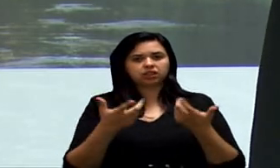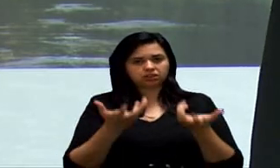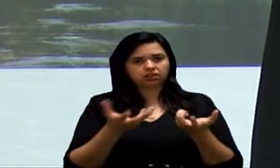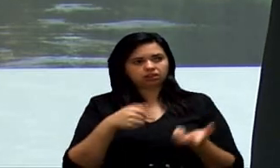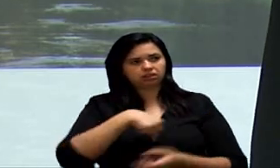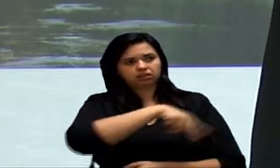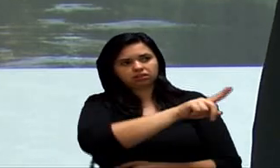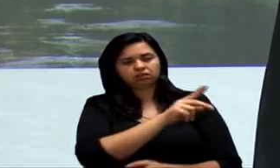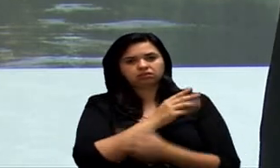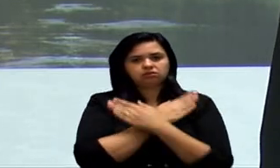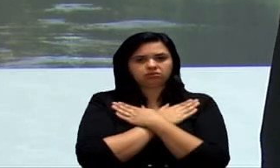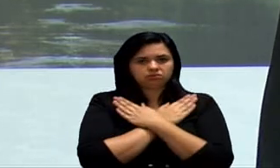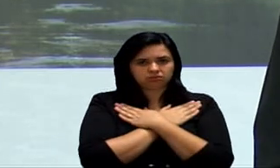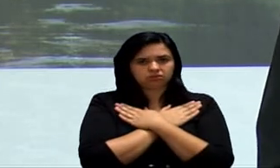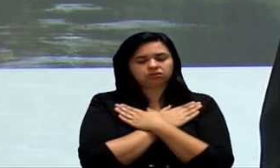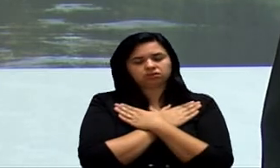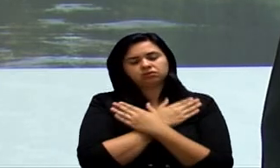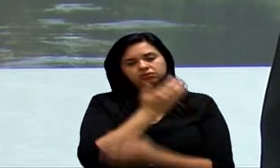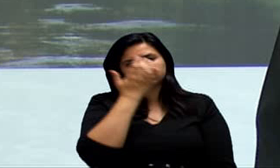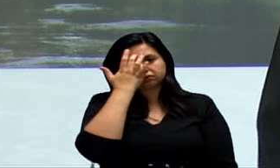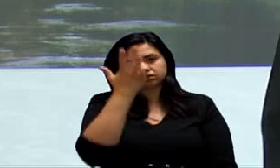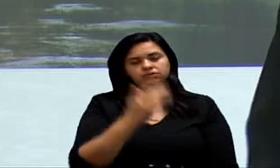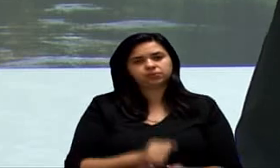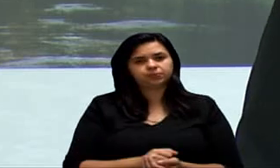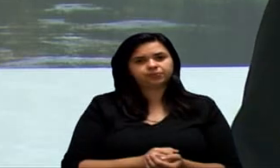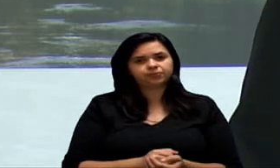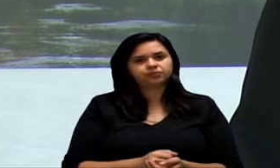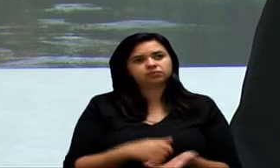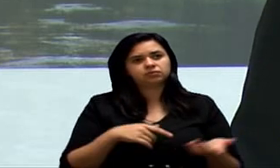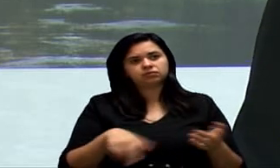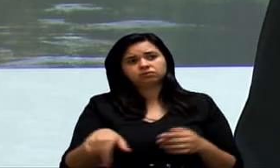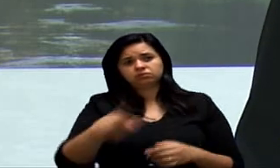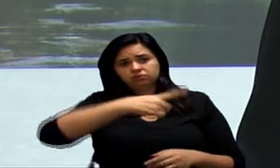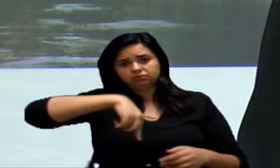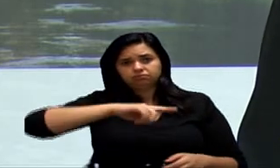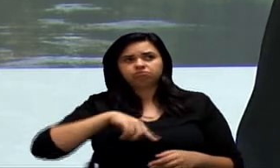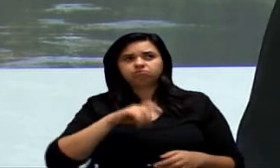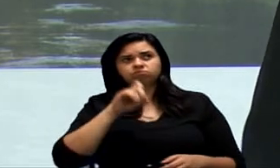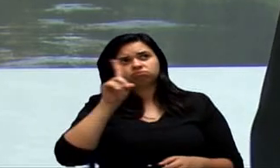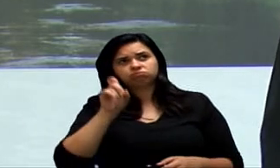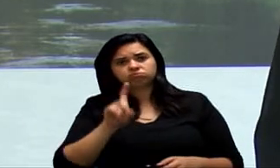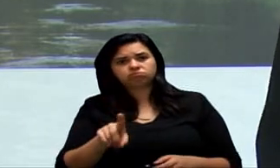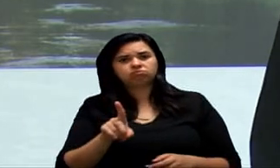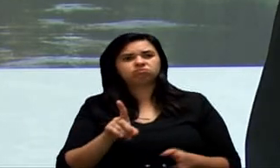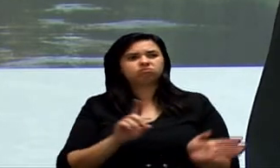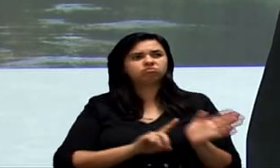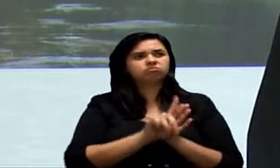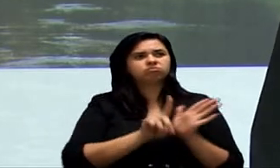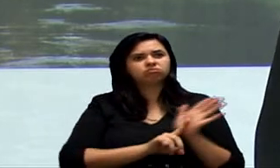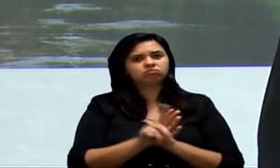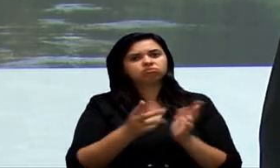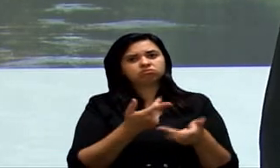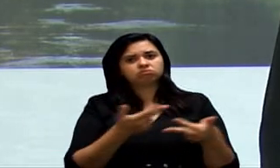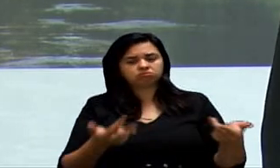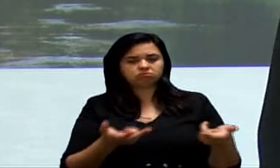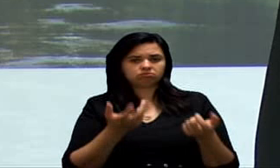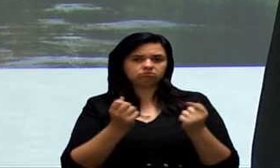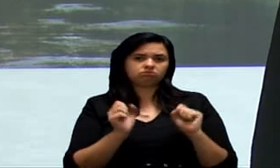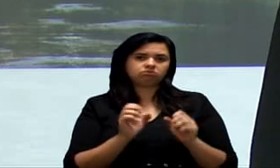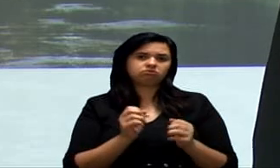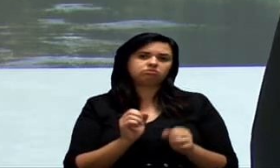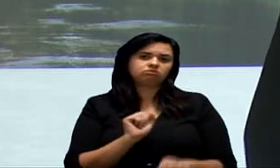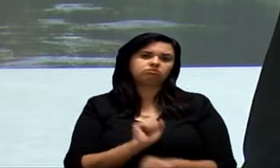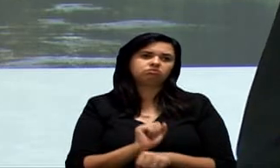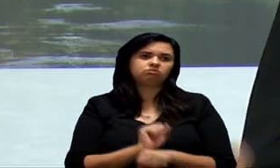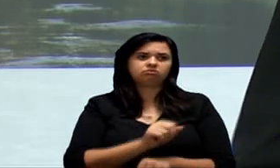requerimento é esclarecer algumas dúvidas que a gente tem a respeito dos nossos cemitérios, onde é prestado serviço para